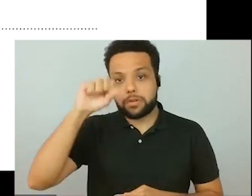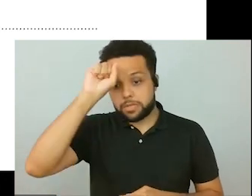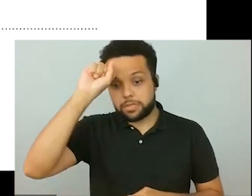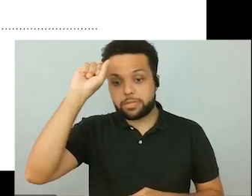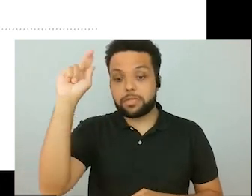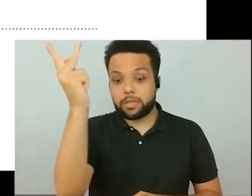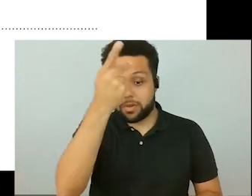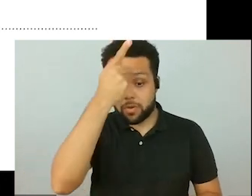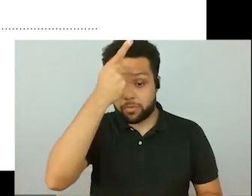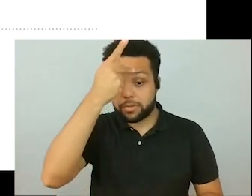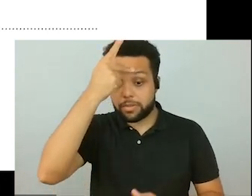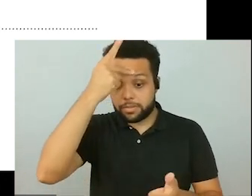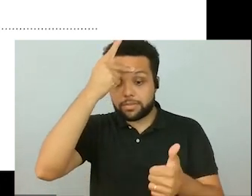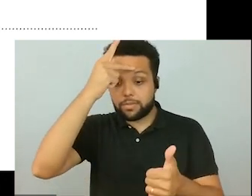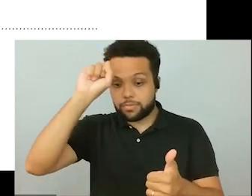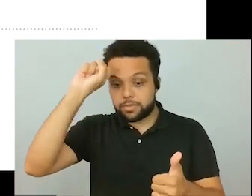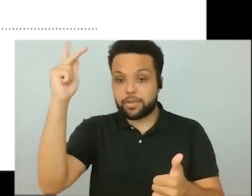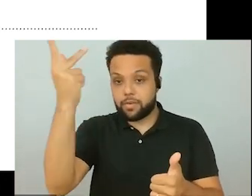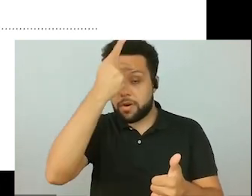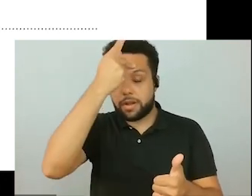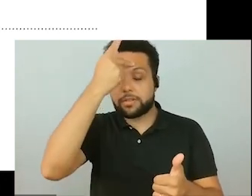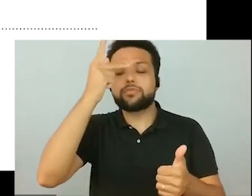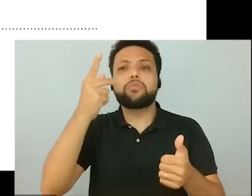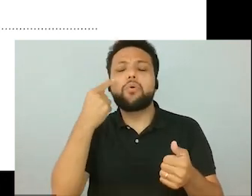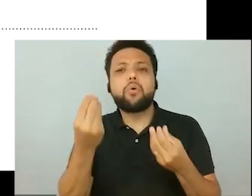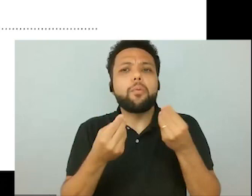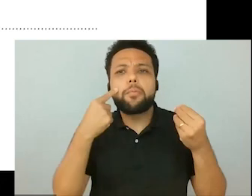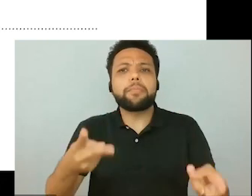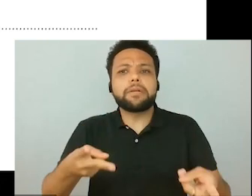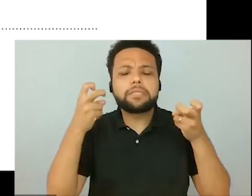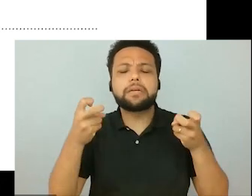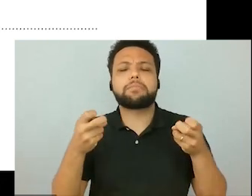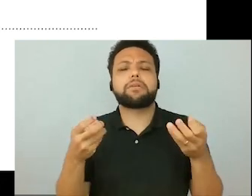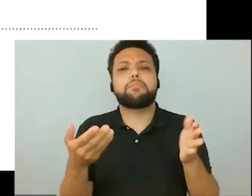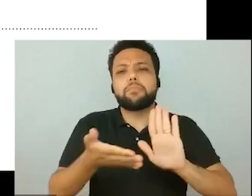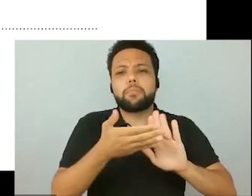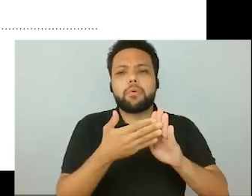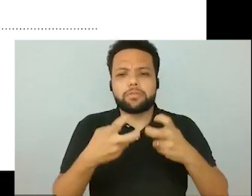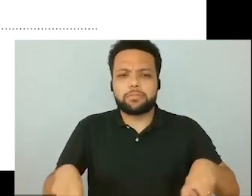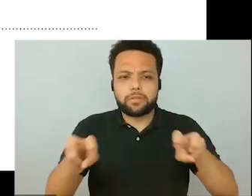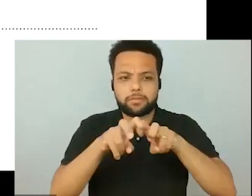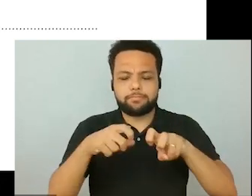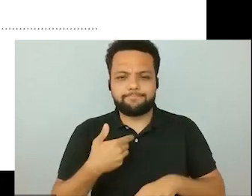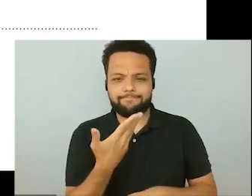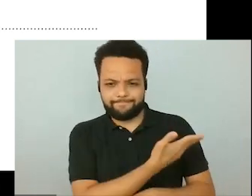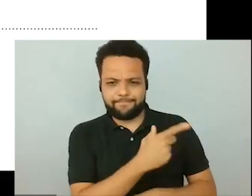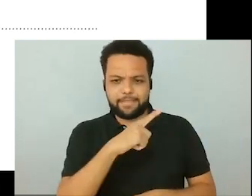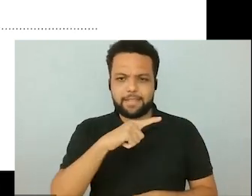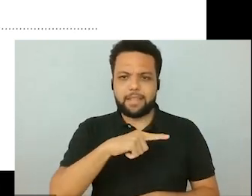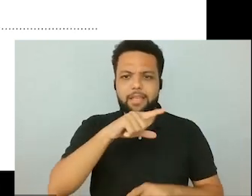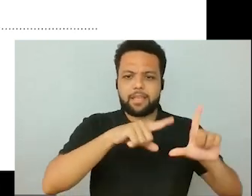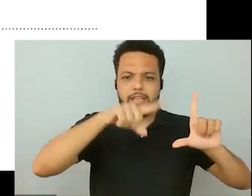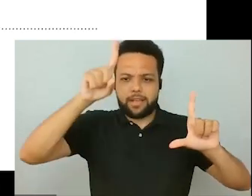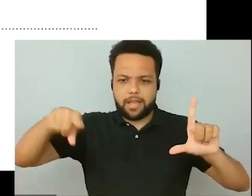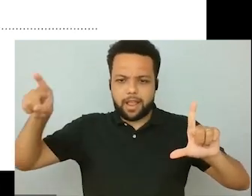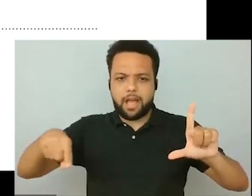stakeholders enxergam dessa proposta de pareamento? Olhando esse gráfico que está representado aqui, eu mostro, ele é